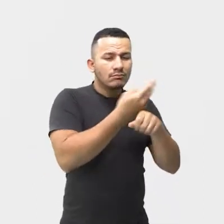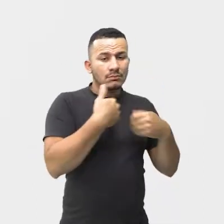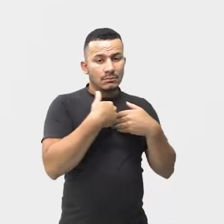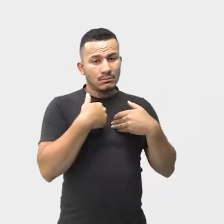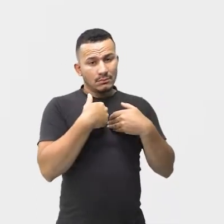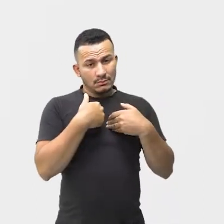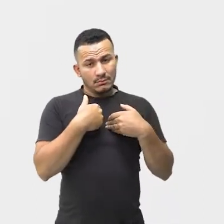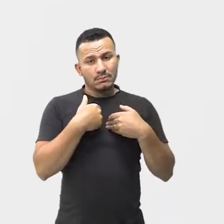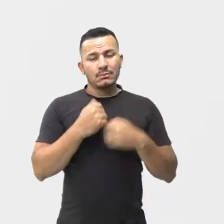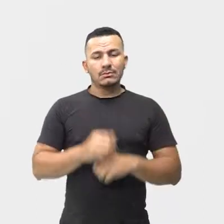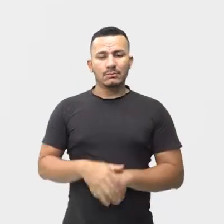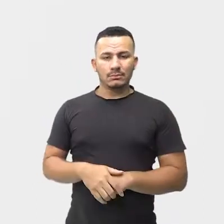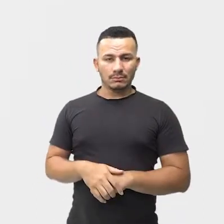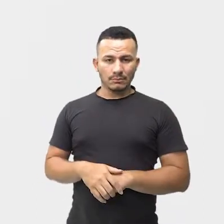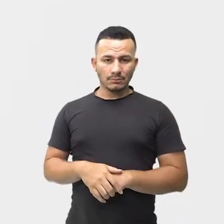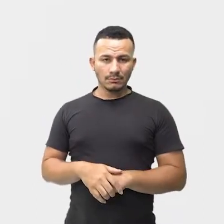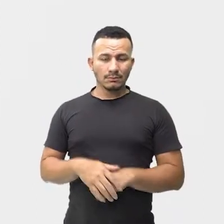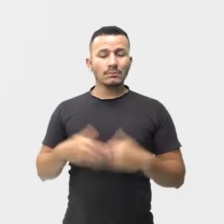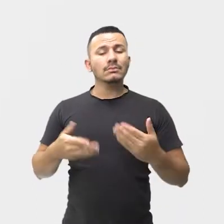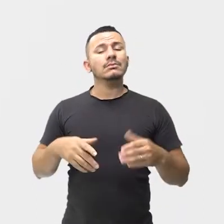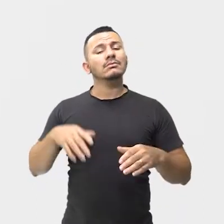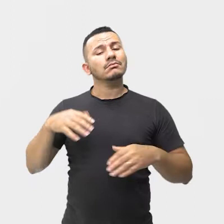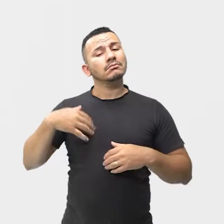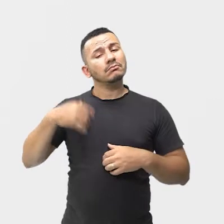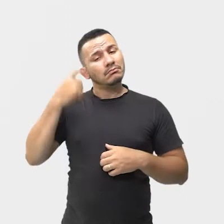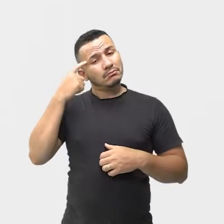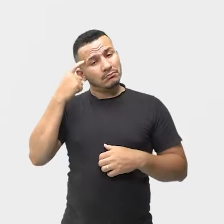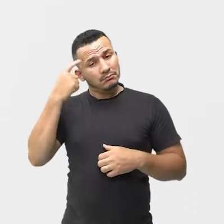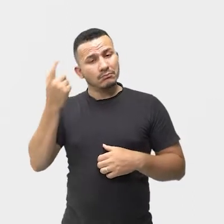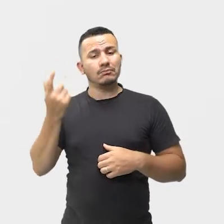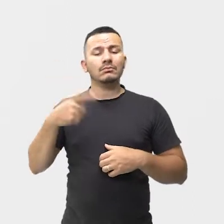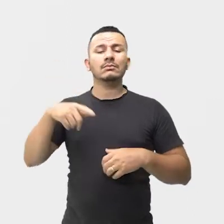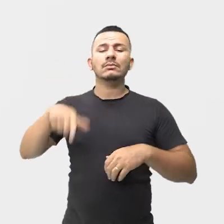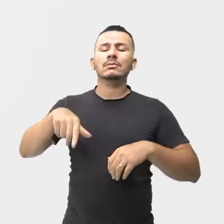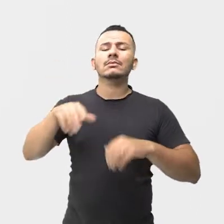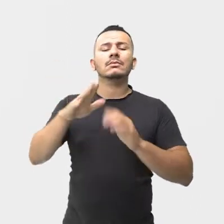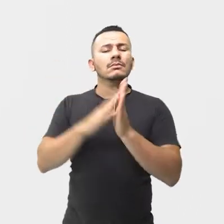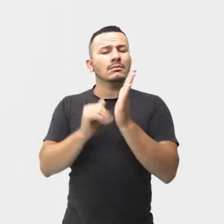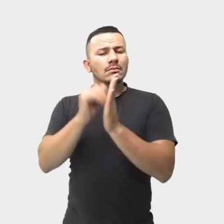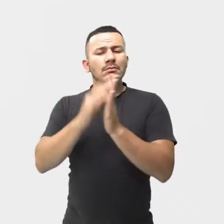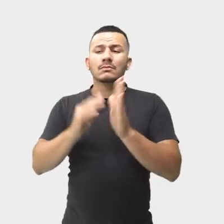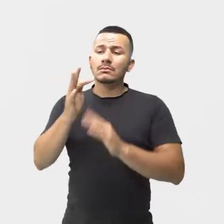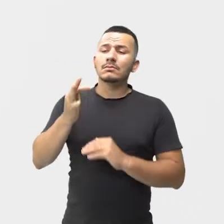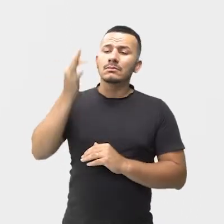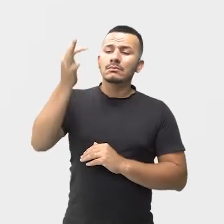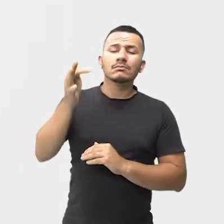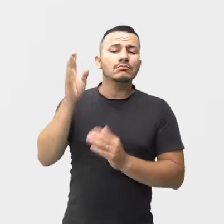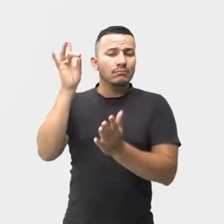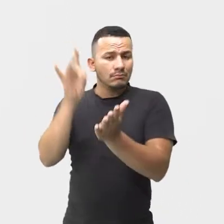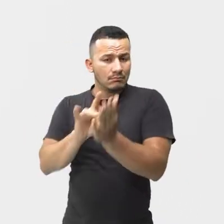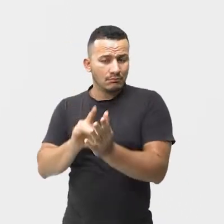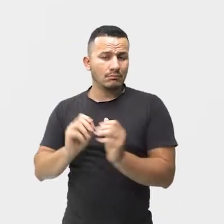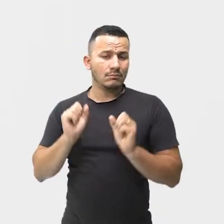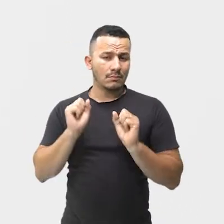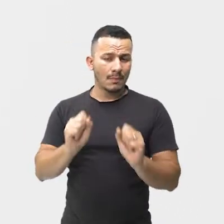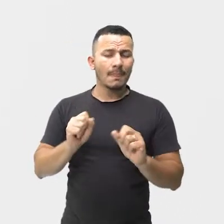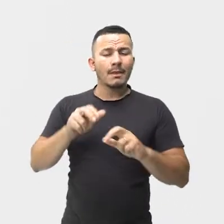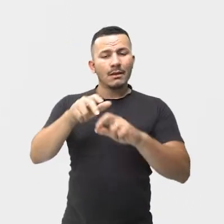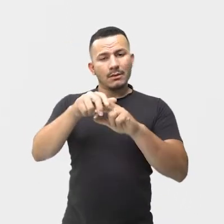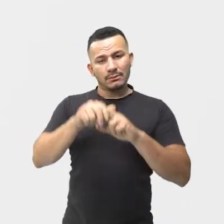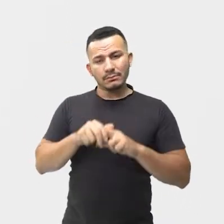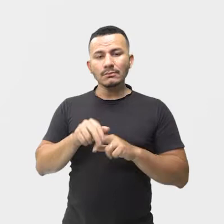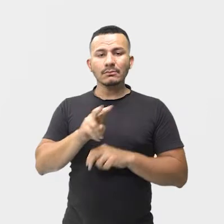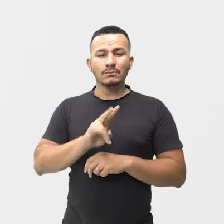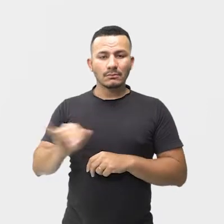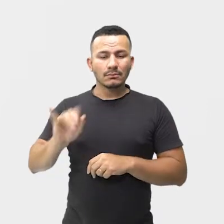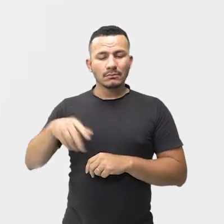viram. Acredita-se que, de alguma maneira, aquilo se tornaria realidade e, portanto, permitia